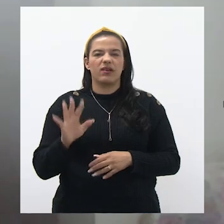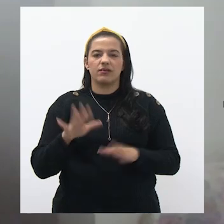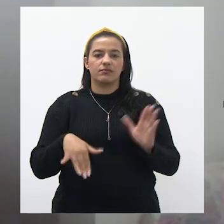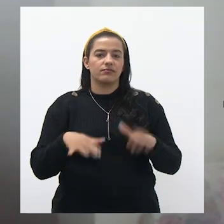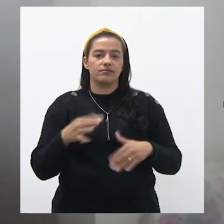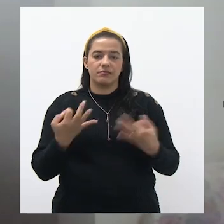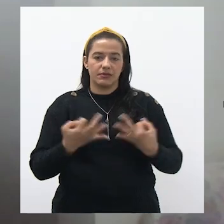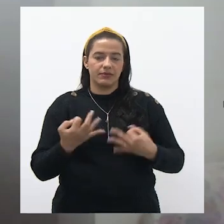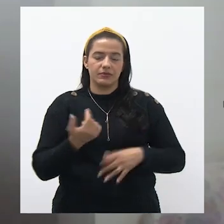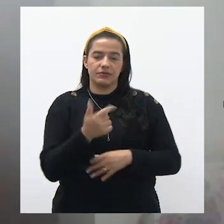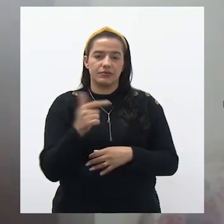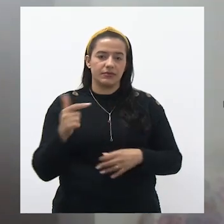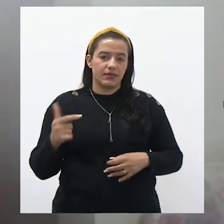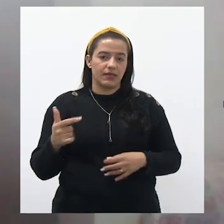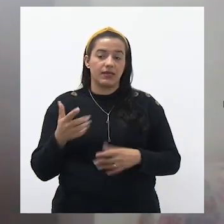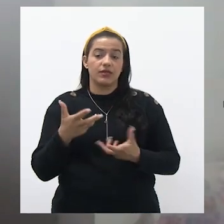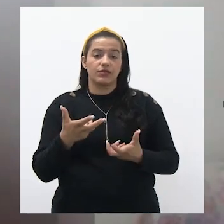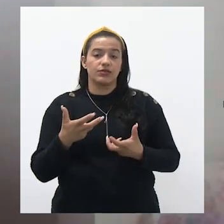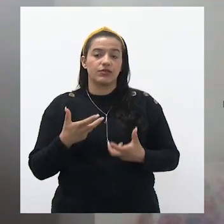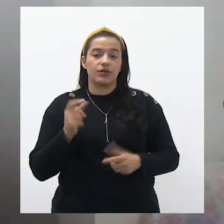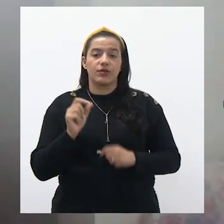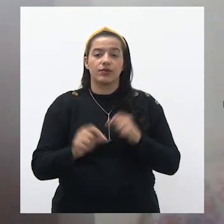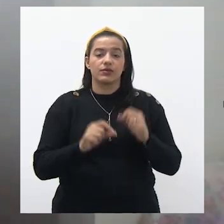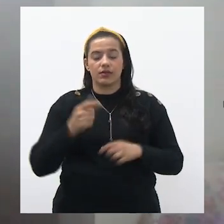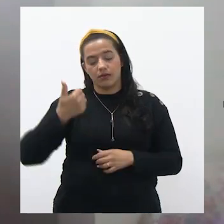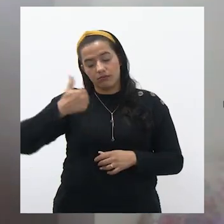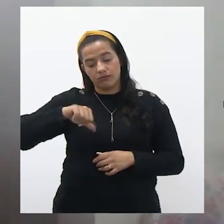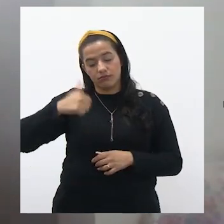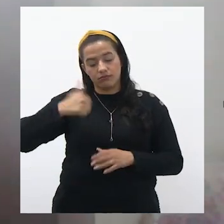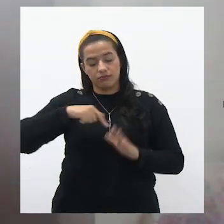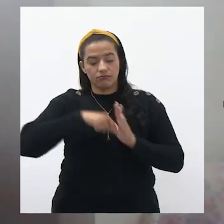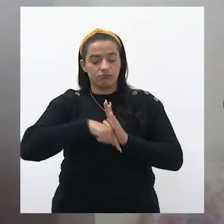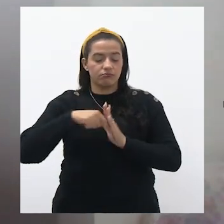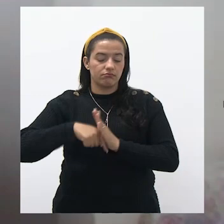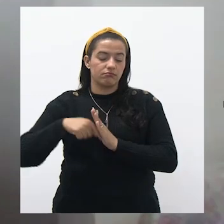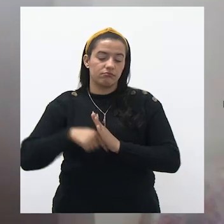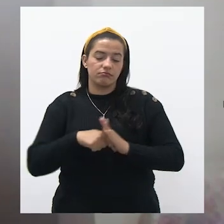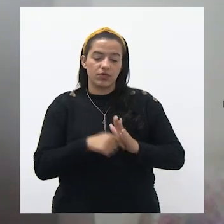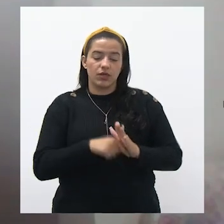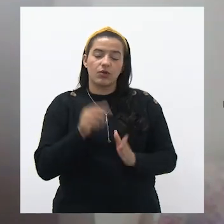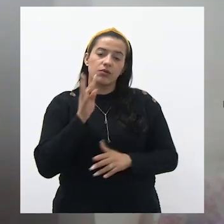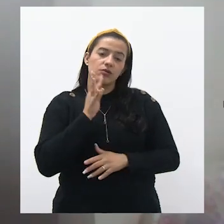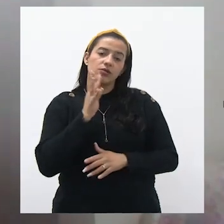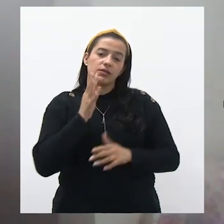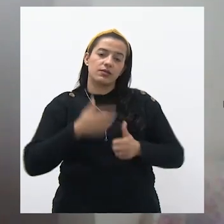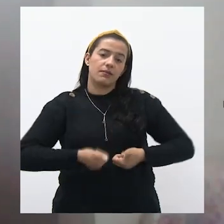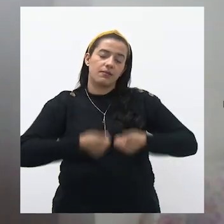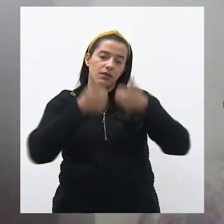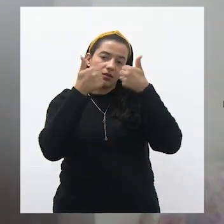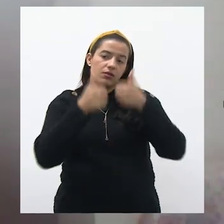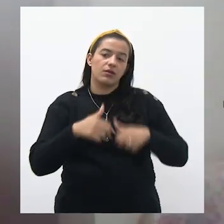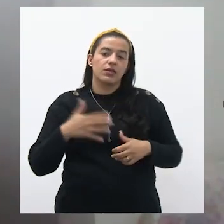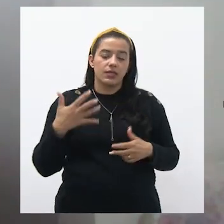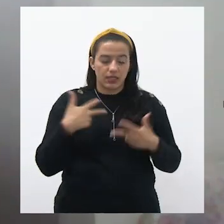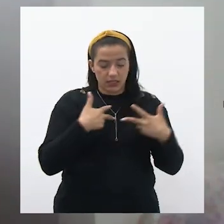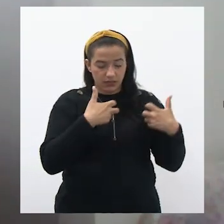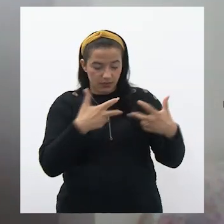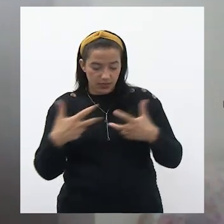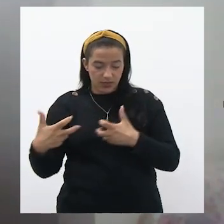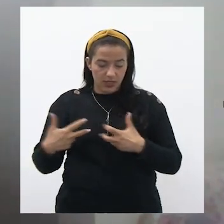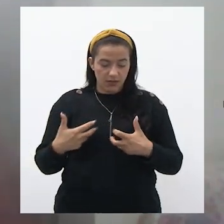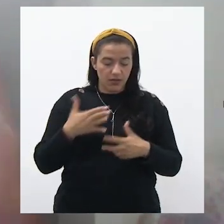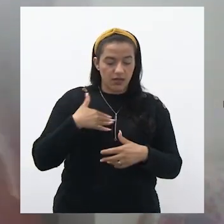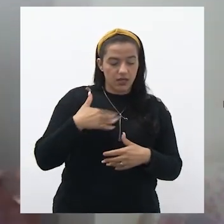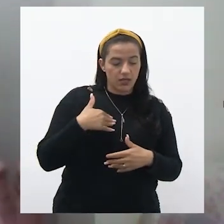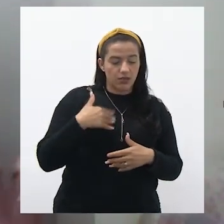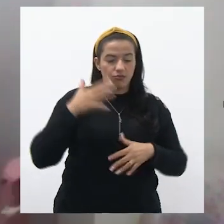nenhum. A gente quer que o estudante, ao fazer essa leitura, se conheça cada vez melhor e perceba que